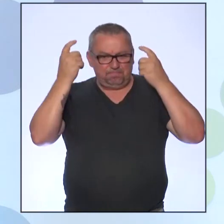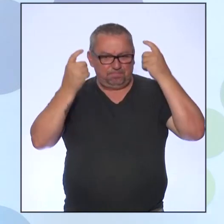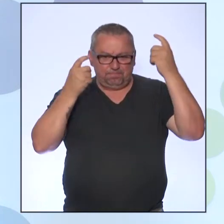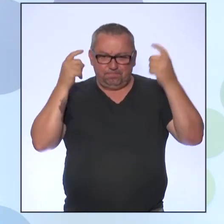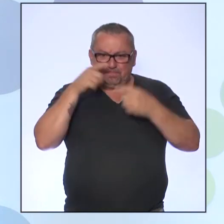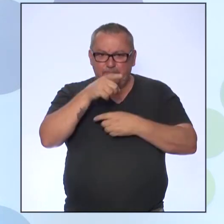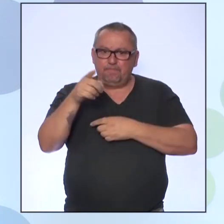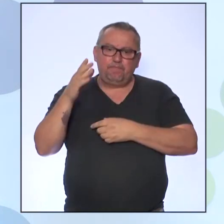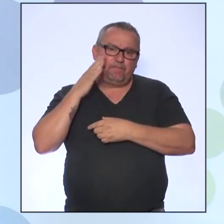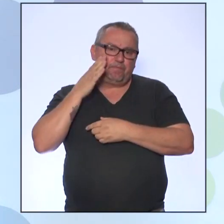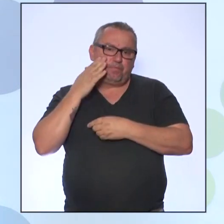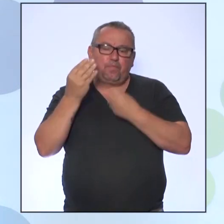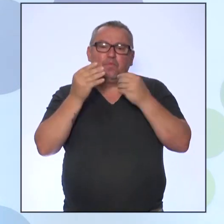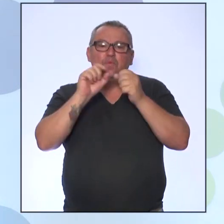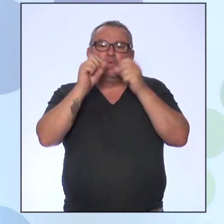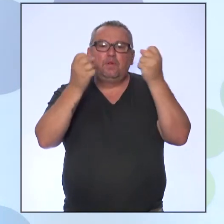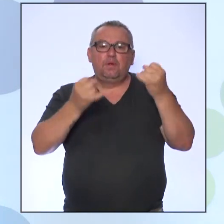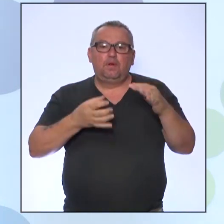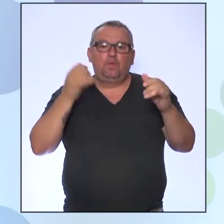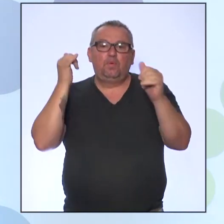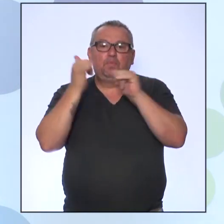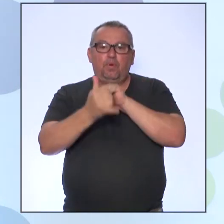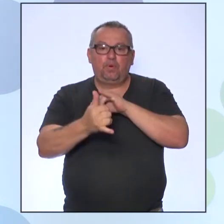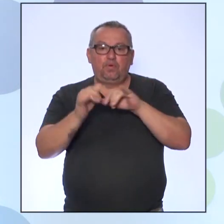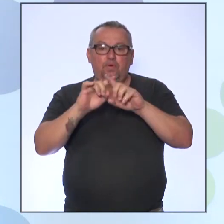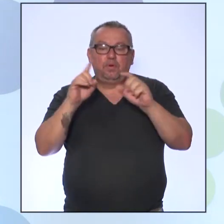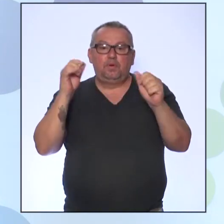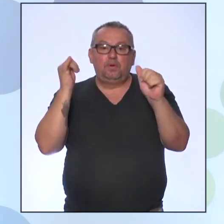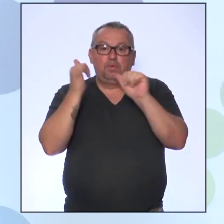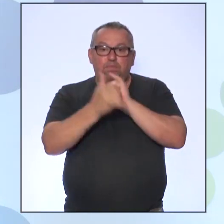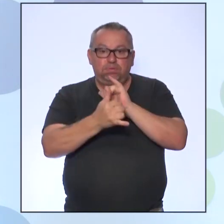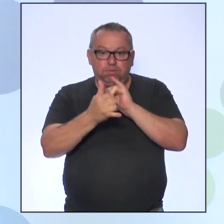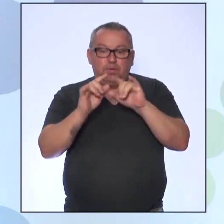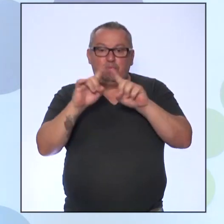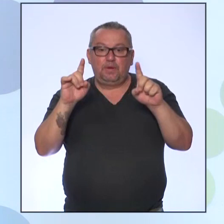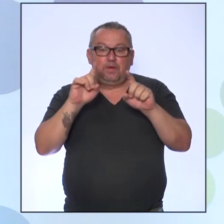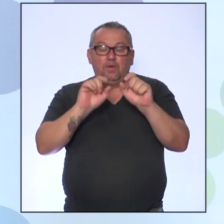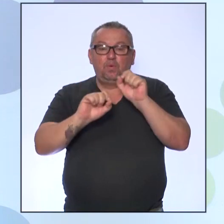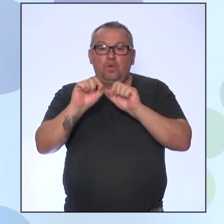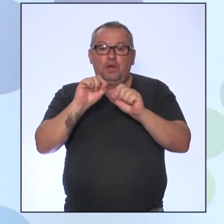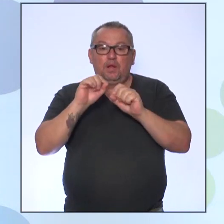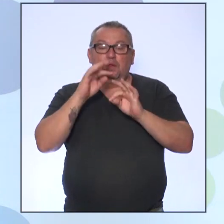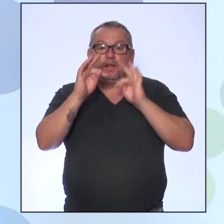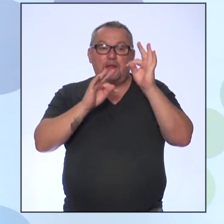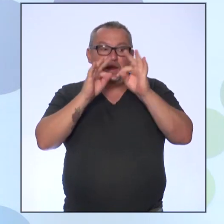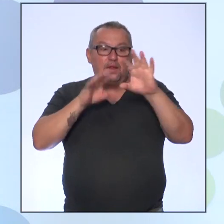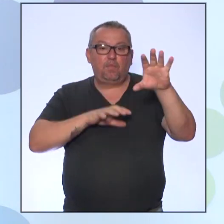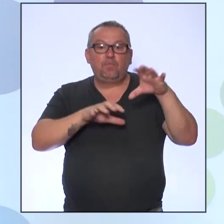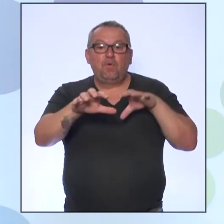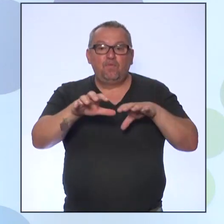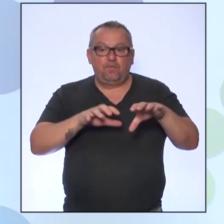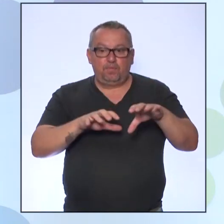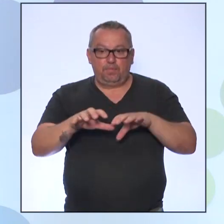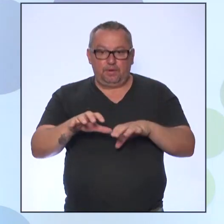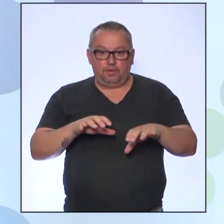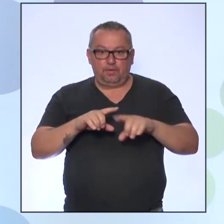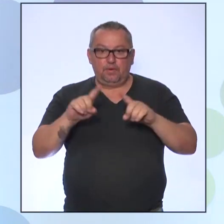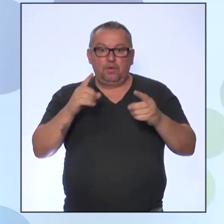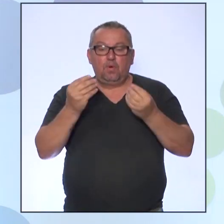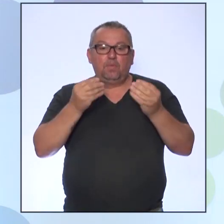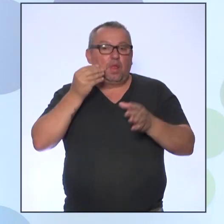você saber como é a descrição do esporte, mas não é por meio da descrição que você vai aprender a técnica do movimento, né? É por meio